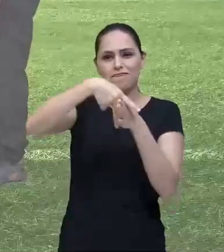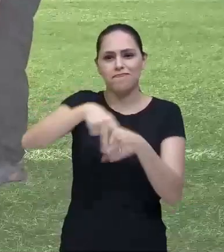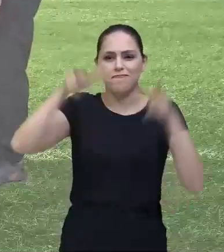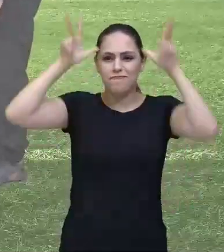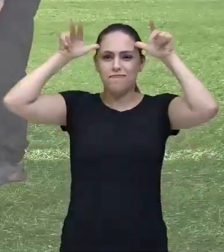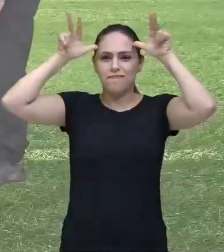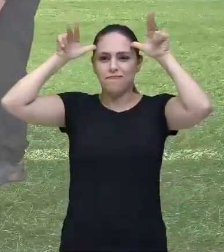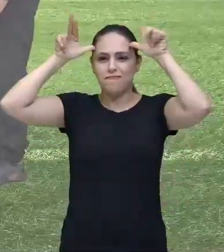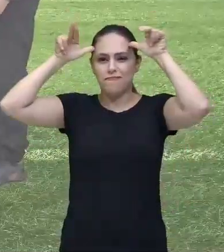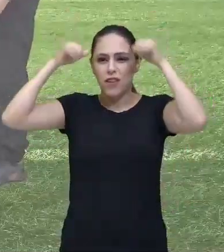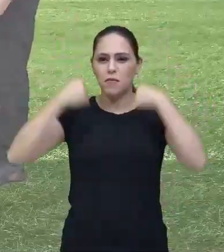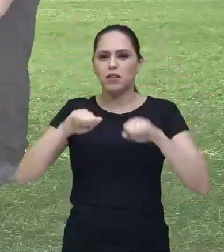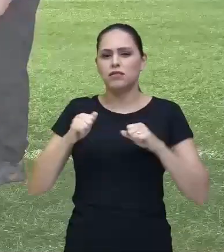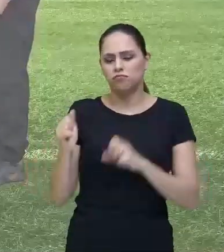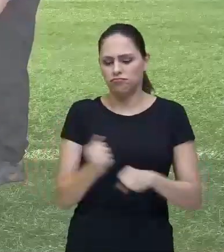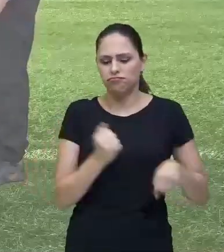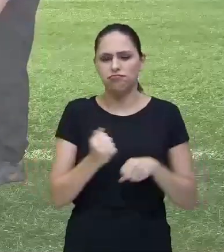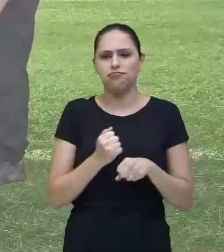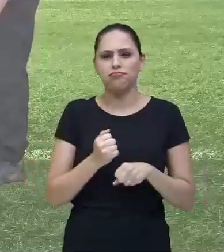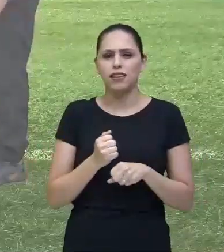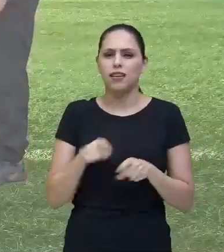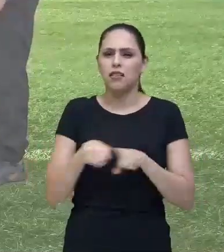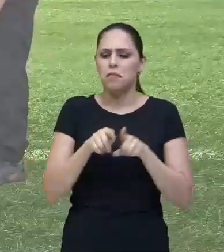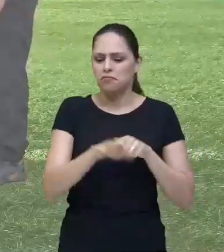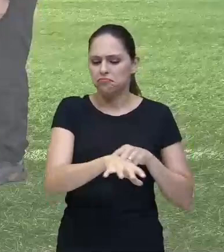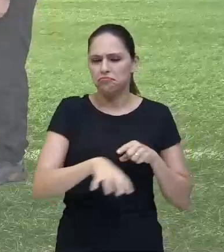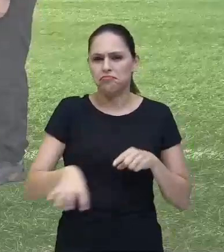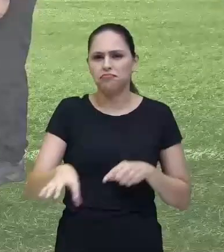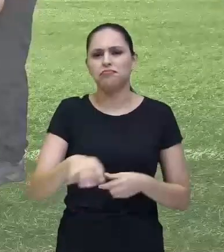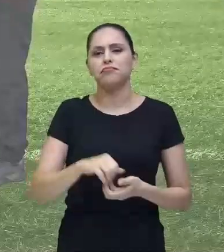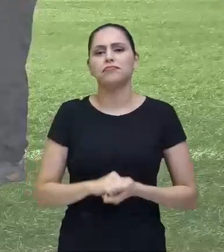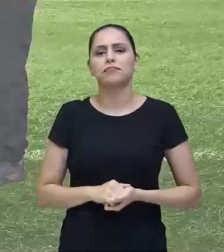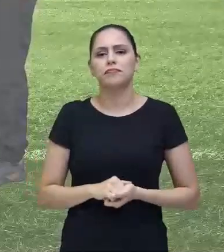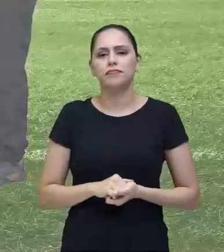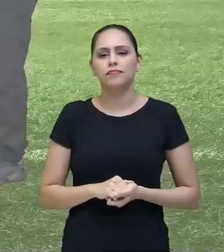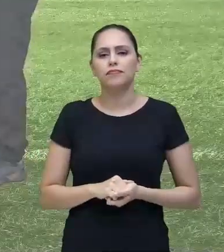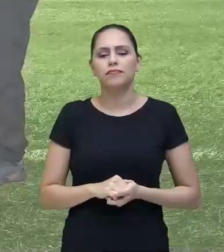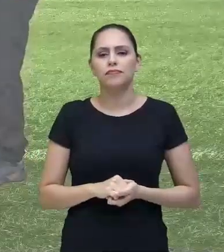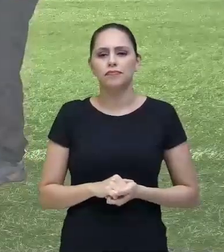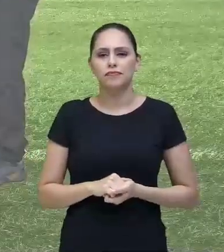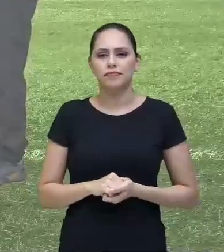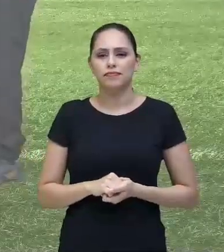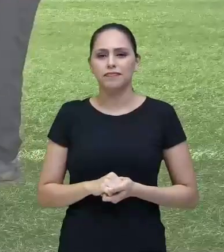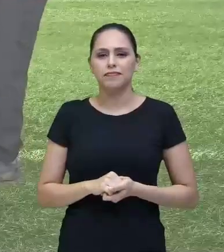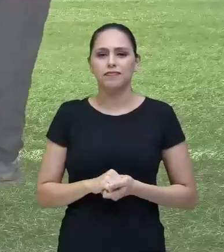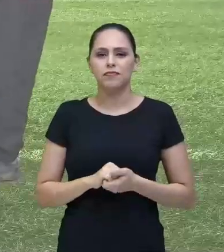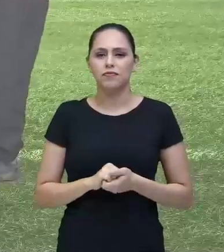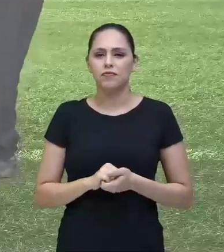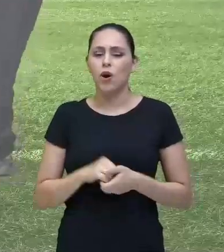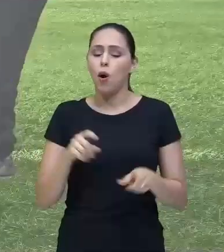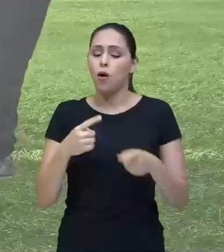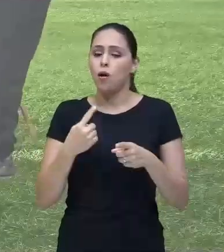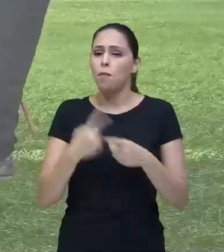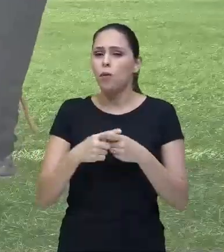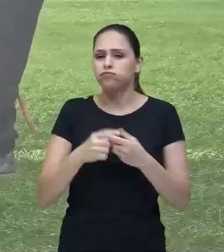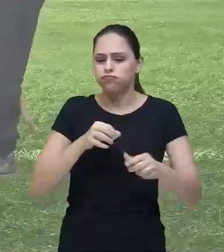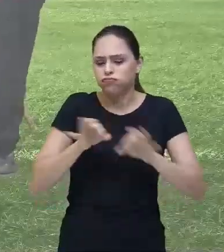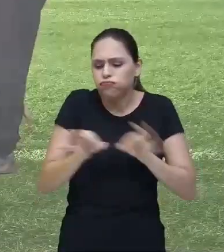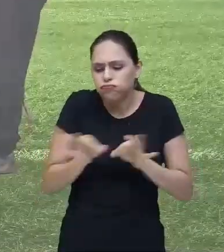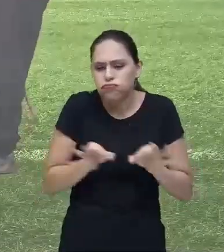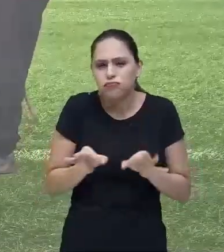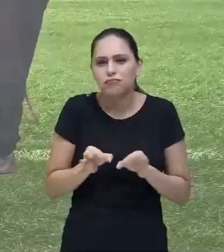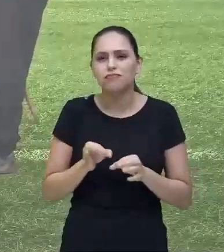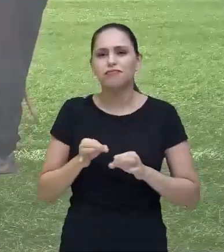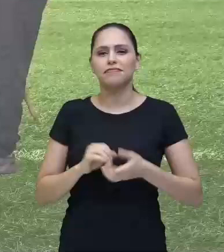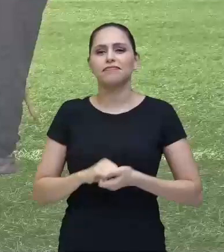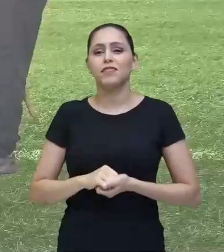cabo de vassoura e alguns obstáculos, certo? Vamos. Arruma o seu aí. Em casa, bonito, pede ajuda do papai e da mamãe, prepara.